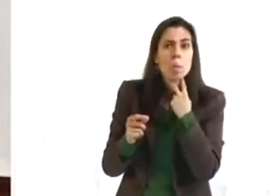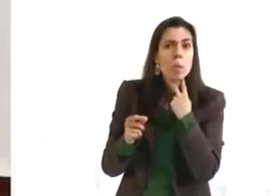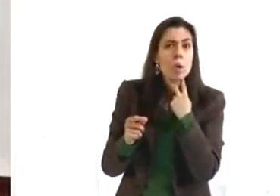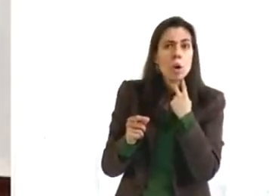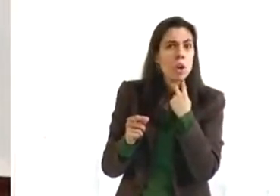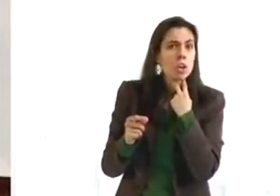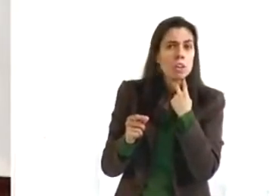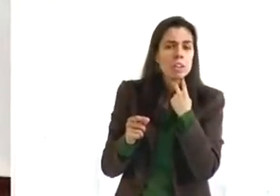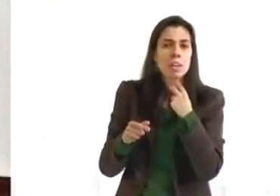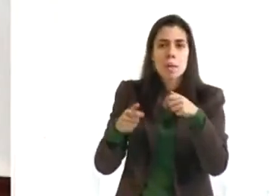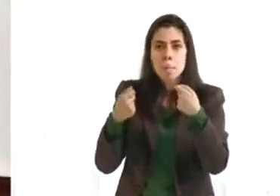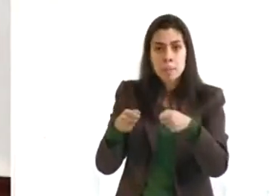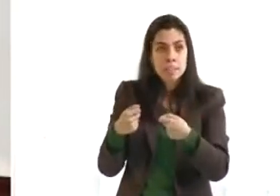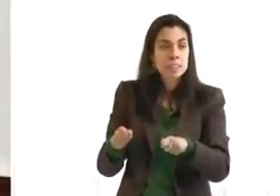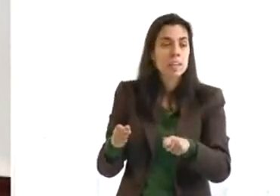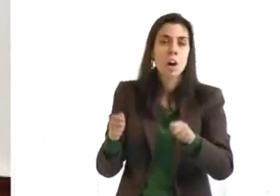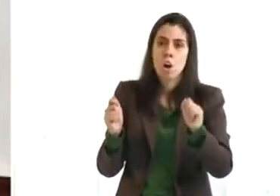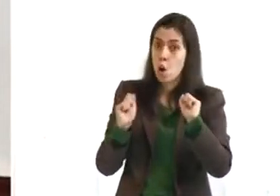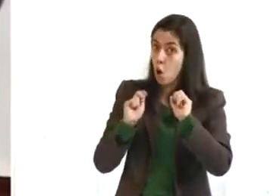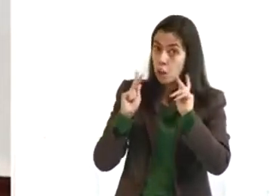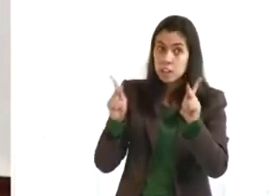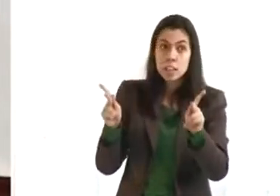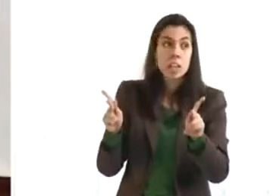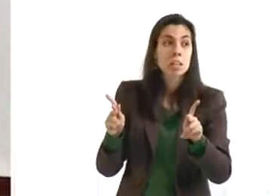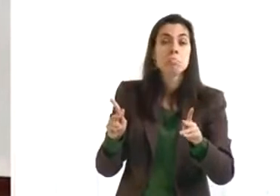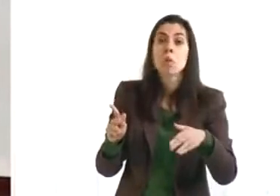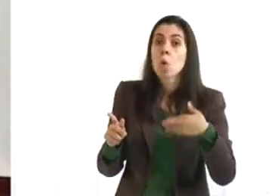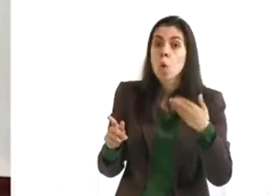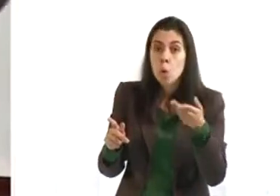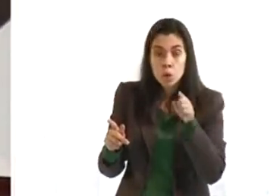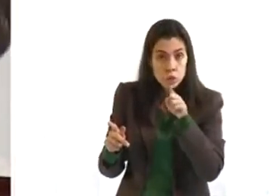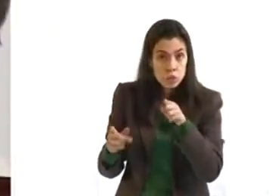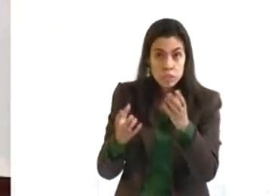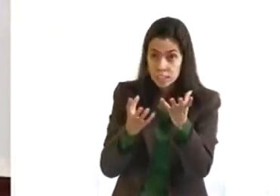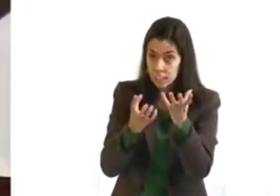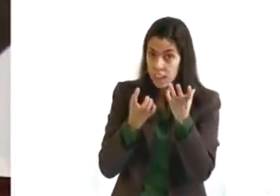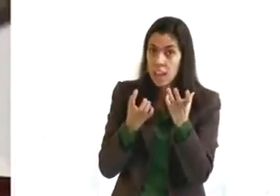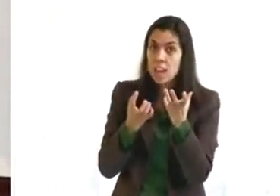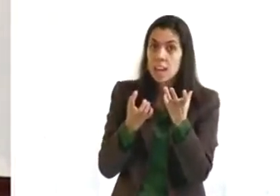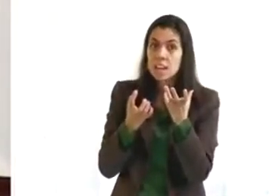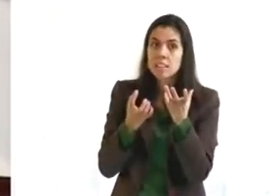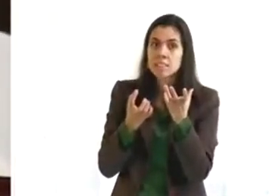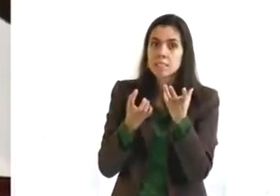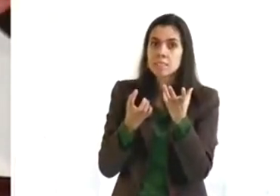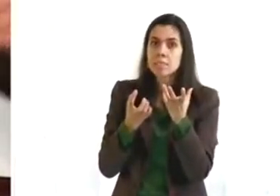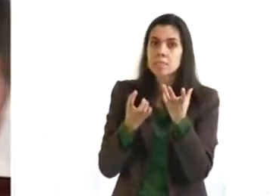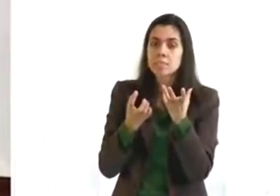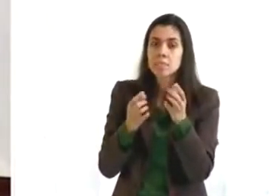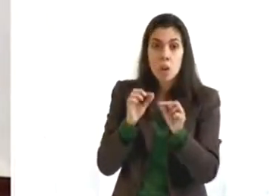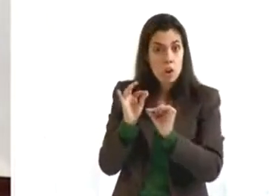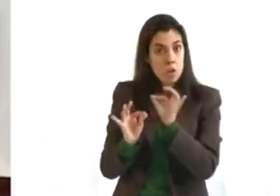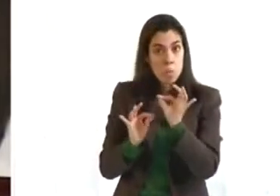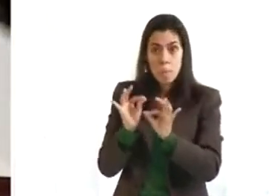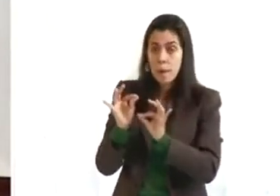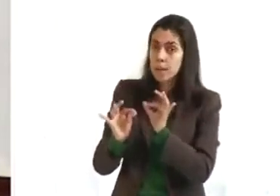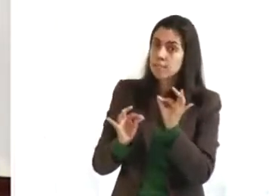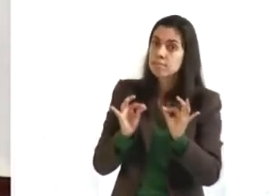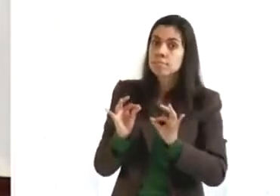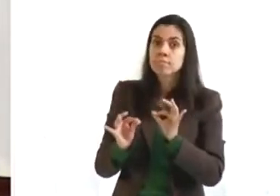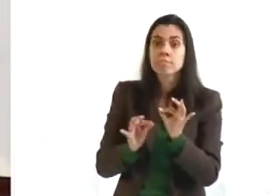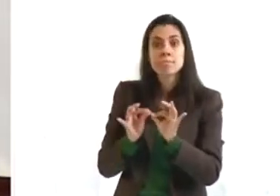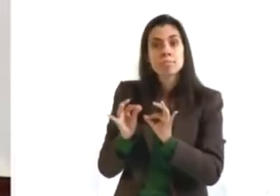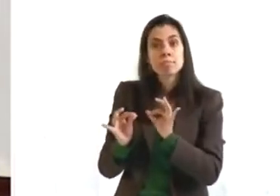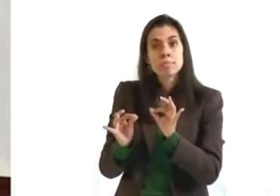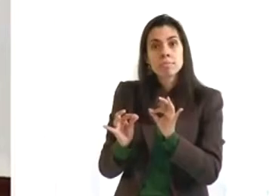dizer para essa pessoa: é para já, que dia que você quer marcar? Eu tenho sim alguns compromissos, vamos encontrar o melhor horário, vai ser presencialmente, vai